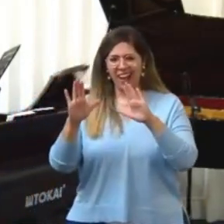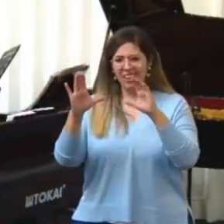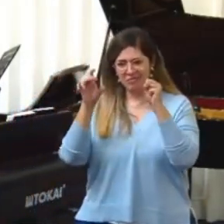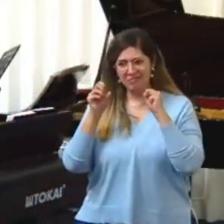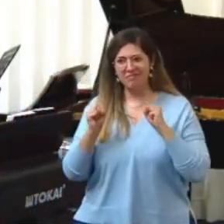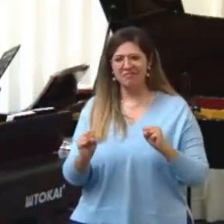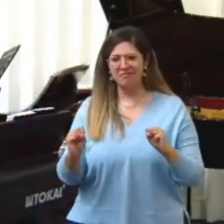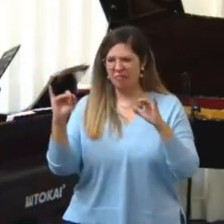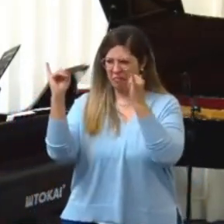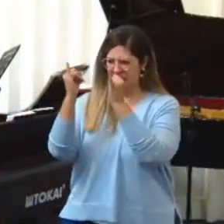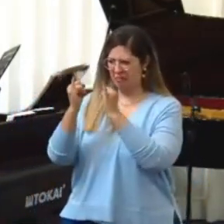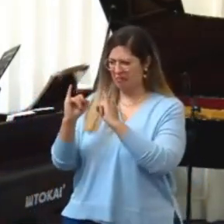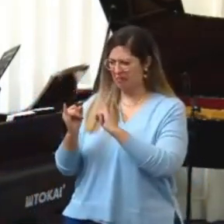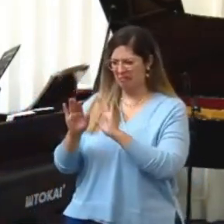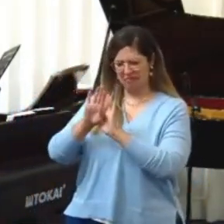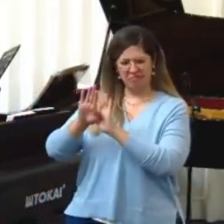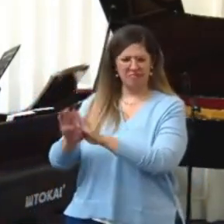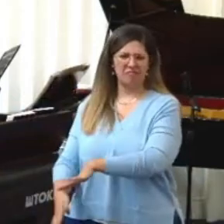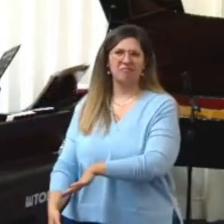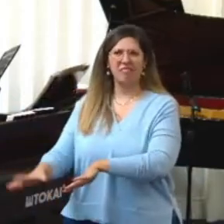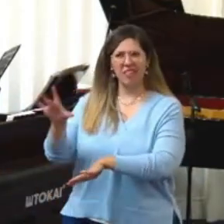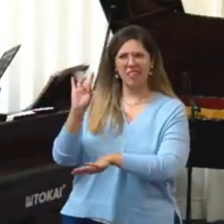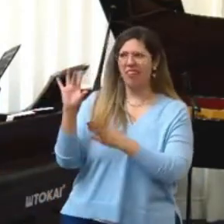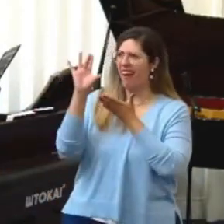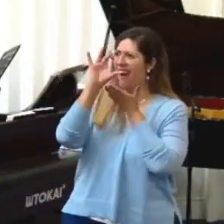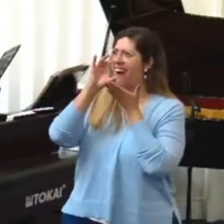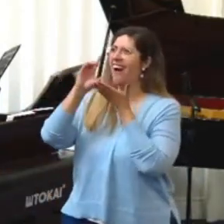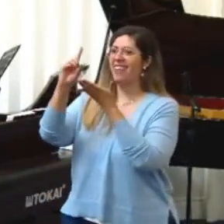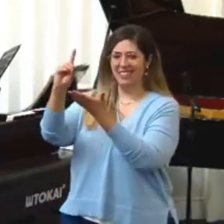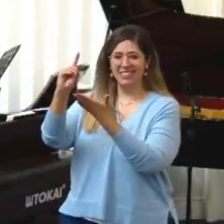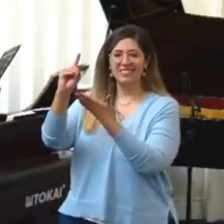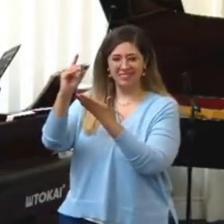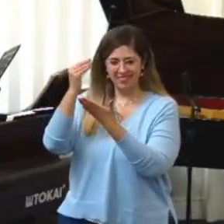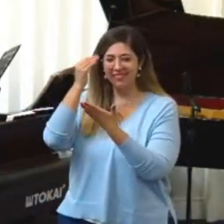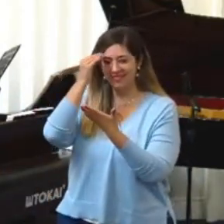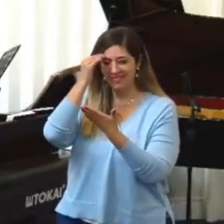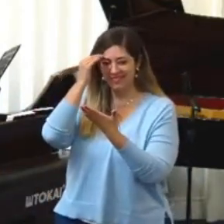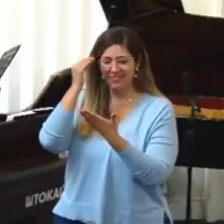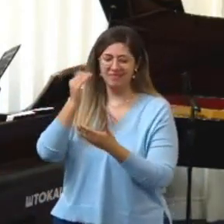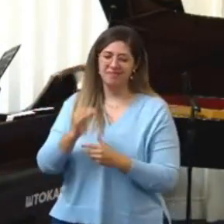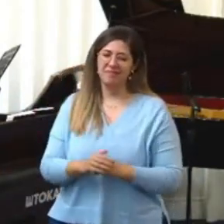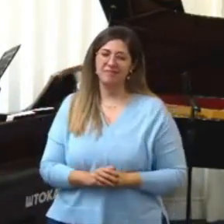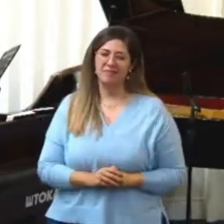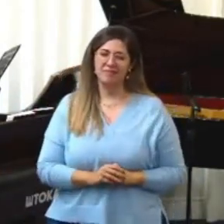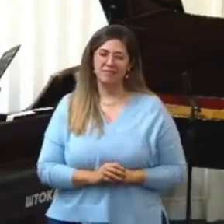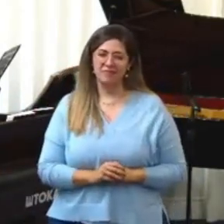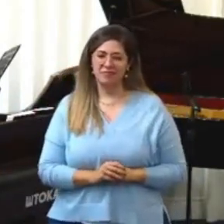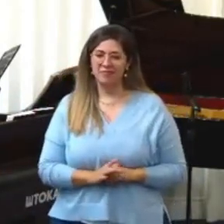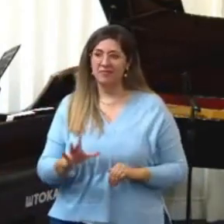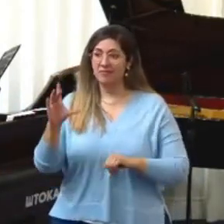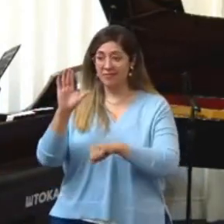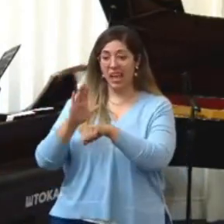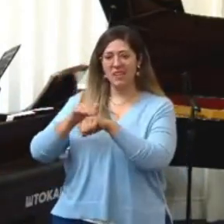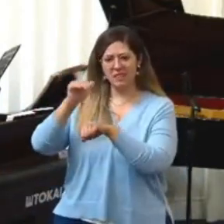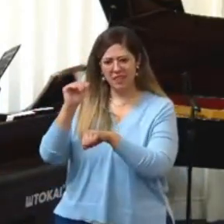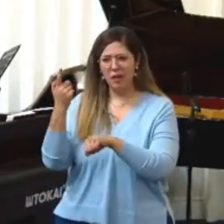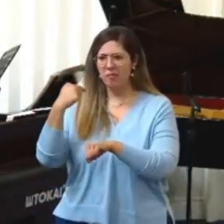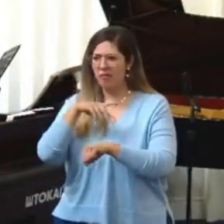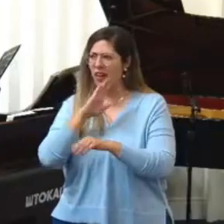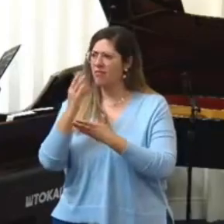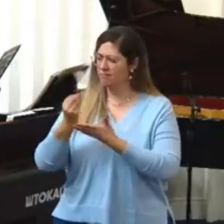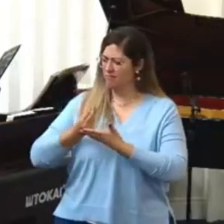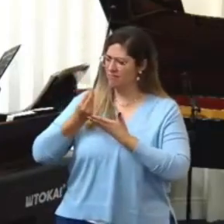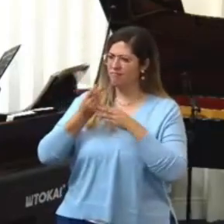outros deuses diante do nosso Deus carregados nos nossos bolsos. A palavra de Deus nos chama a uma